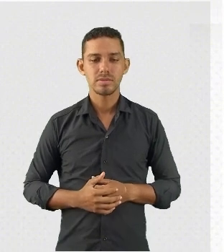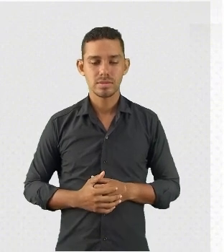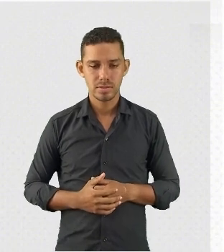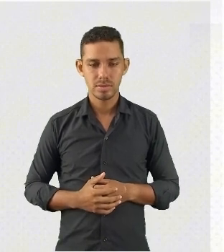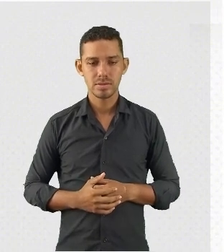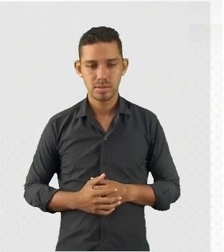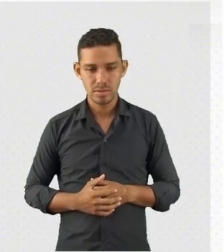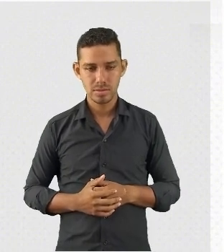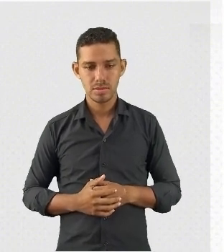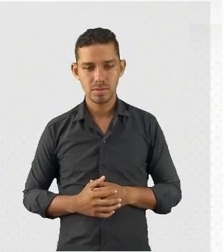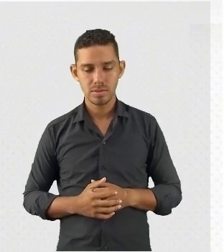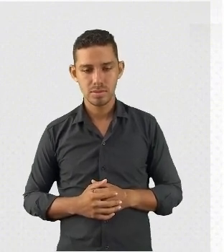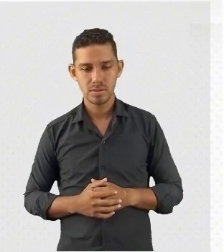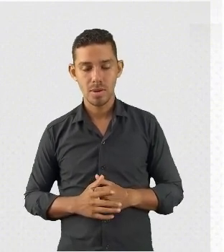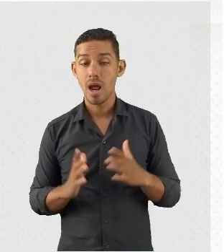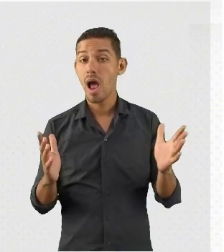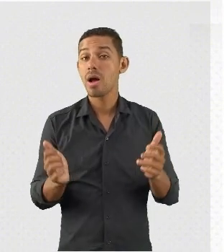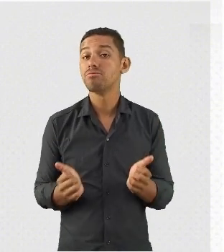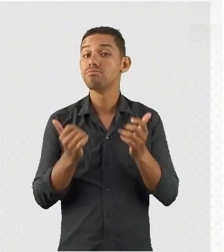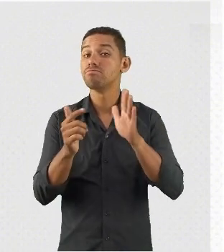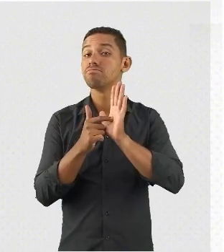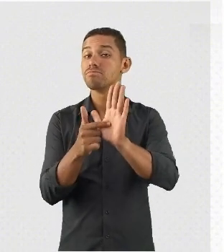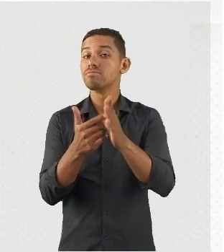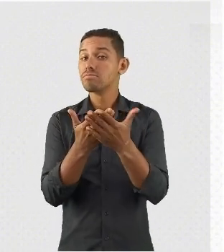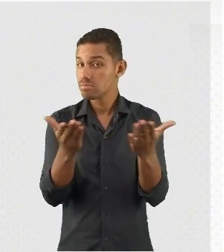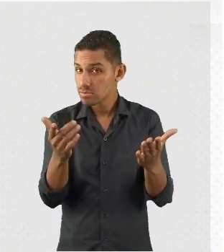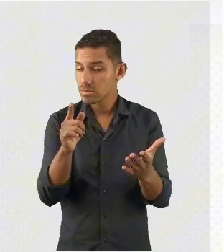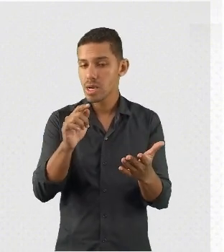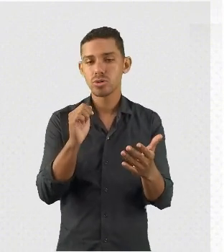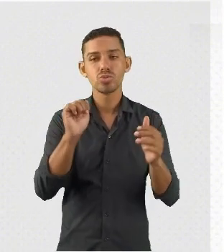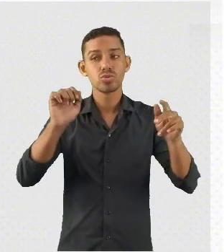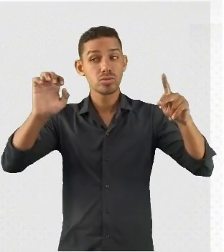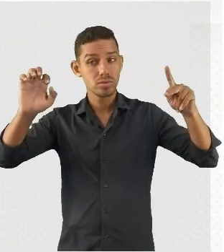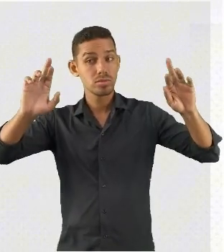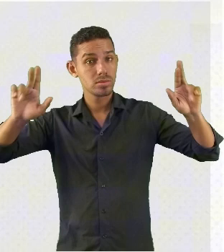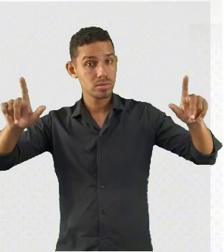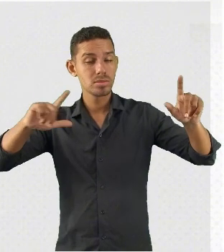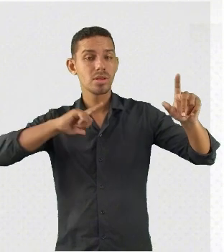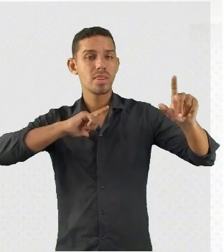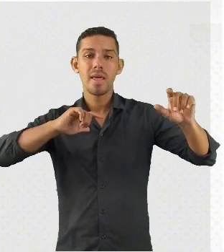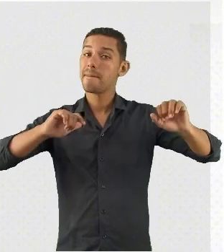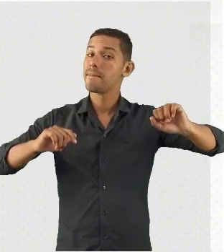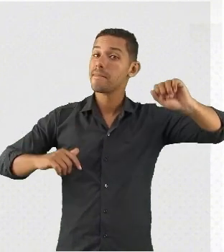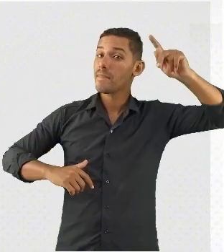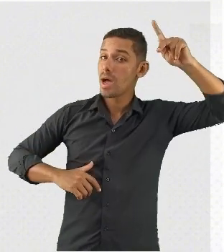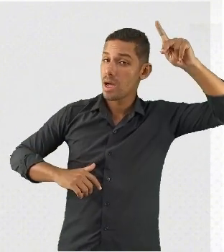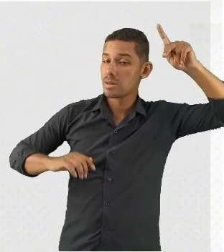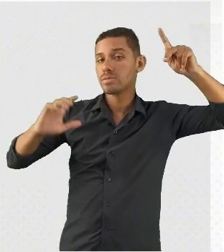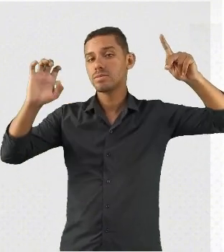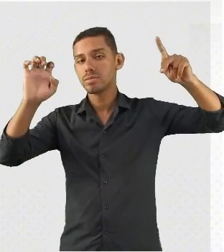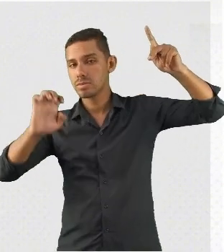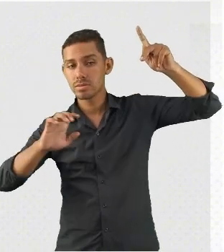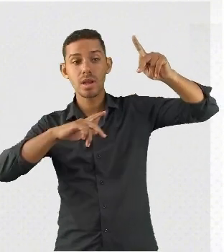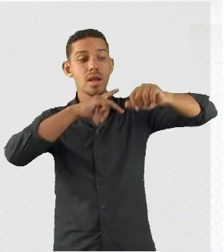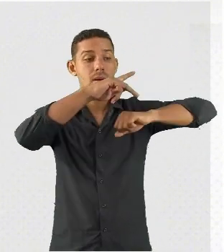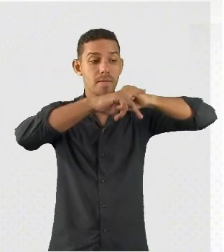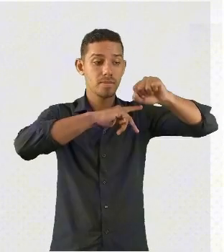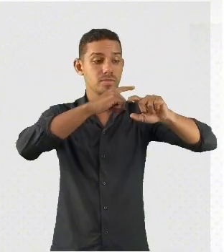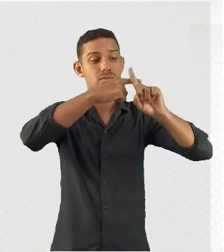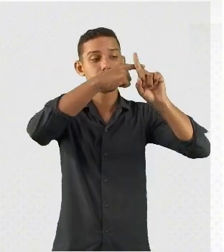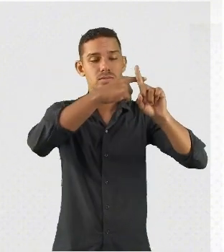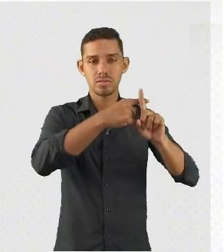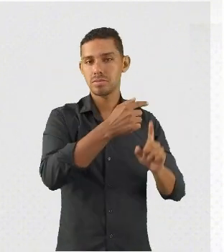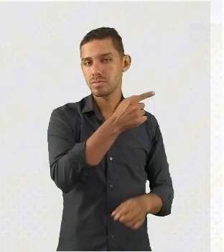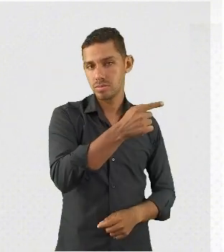ela vai se manifestar? Quando esse número for diferente. Tiver mais prótons do que elétrons, então ele está carregado positivamente. Quando ele